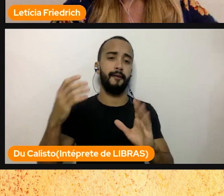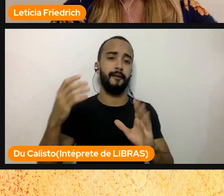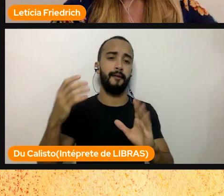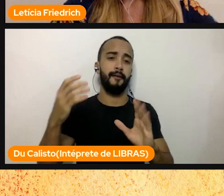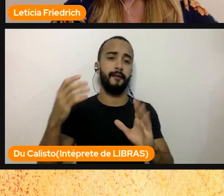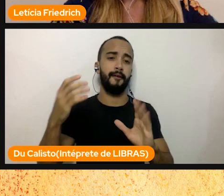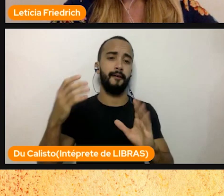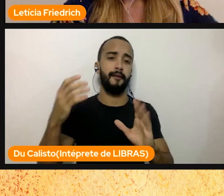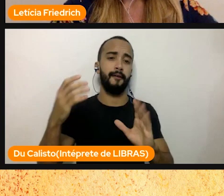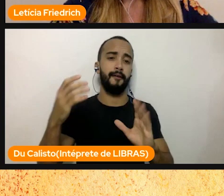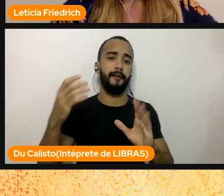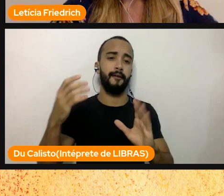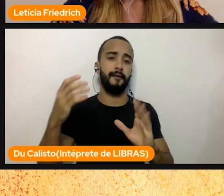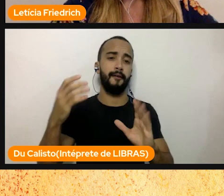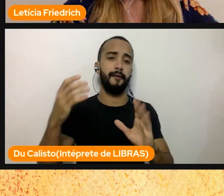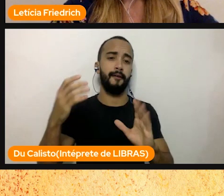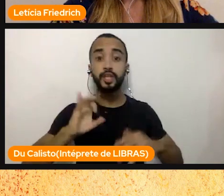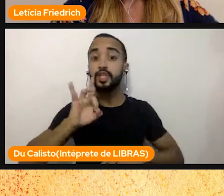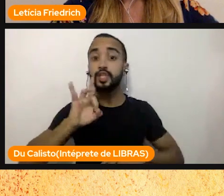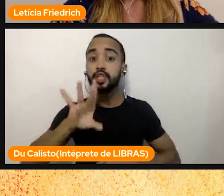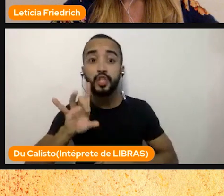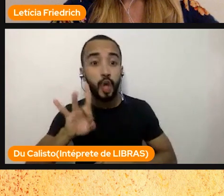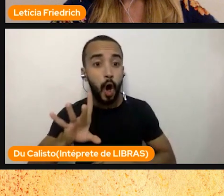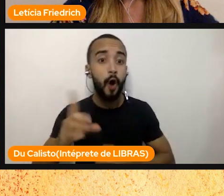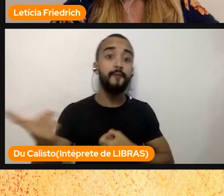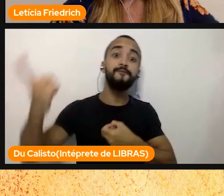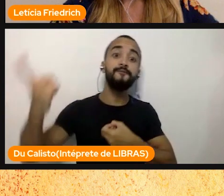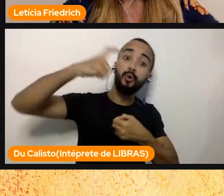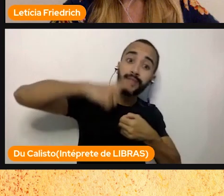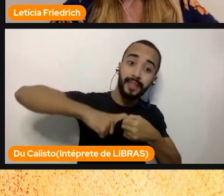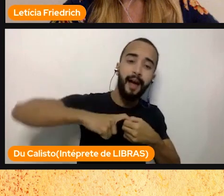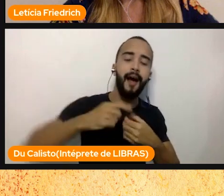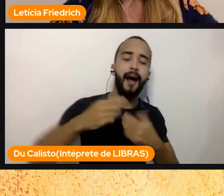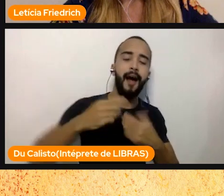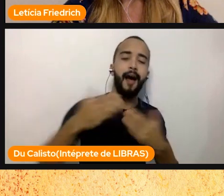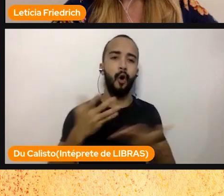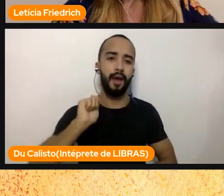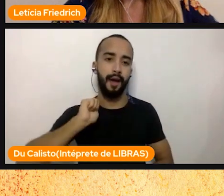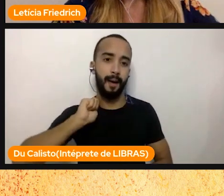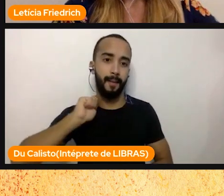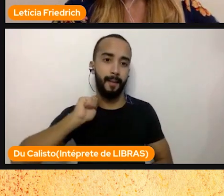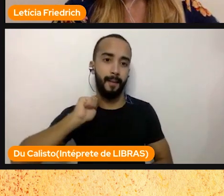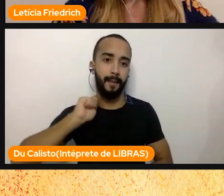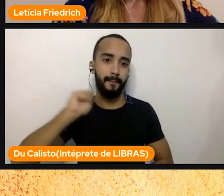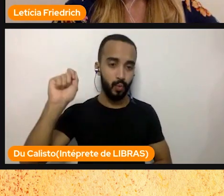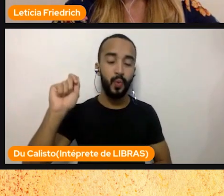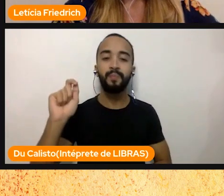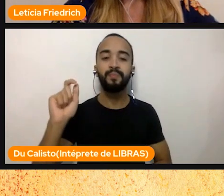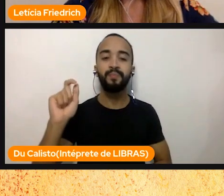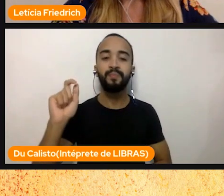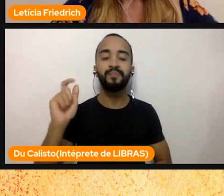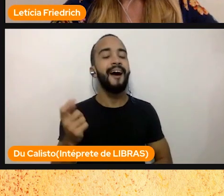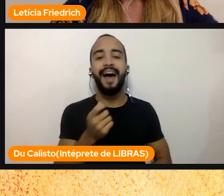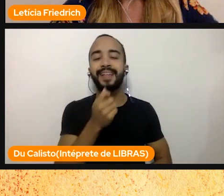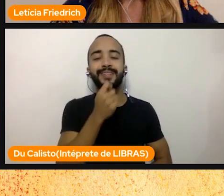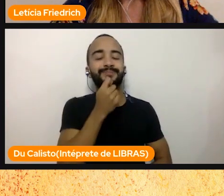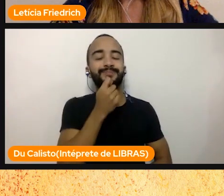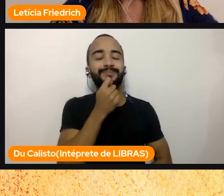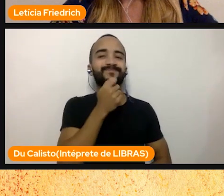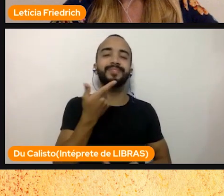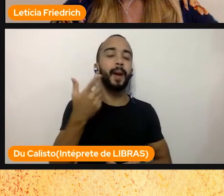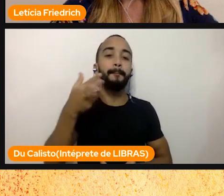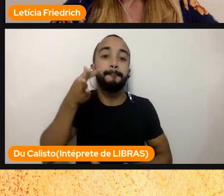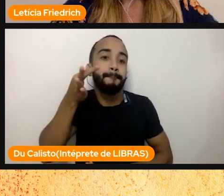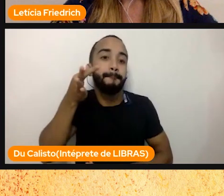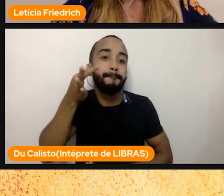abril e estamos de maneira remota até atualmente, e sem previsão nenhuma de voltar presencial. Então, a gente, no início